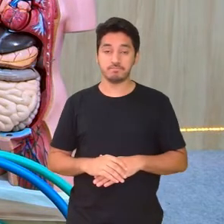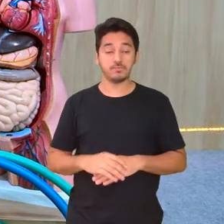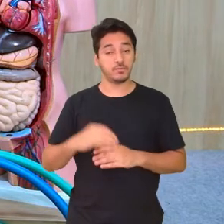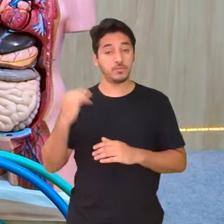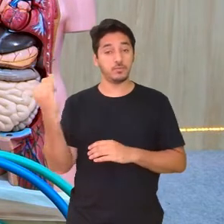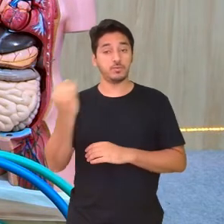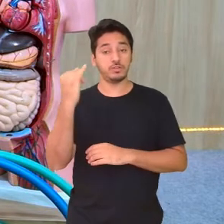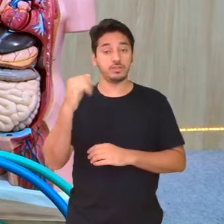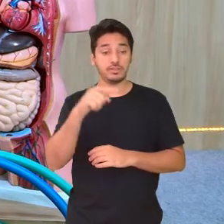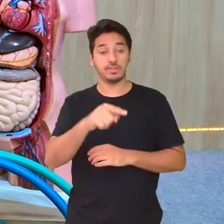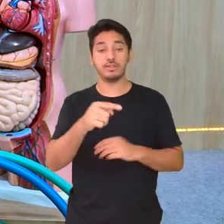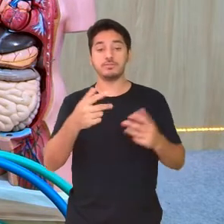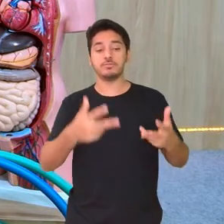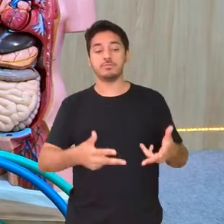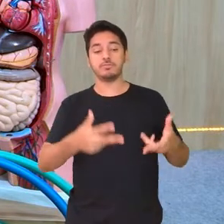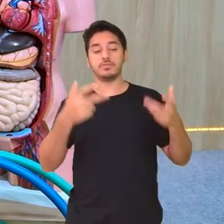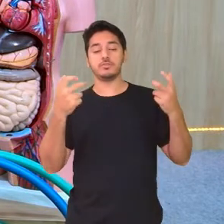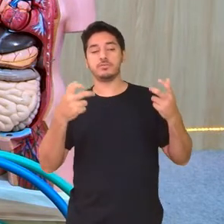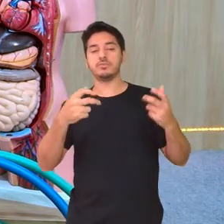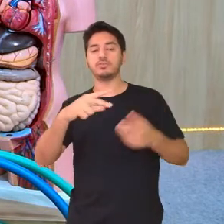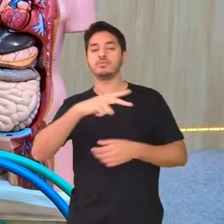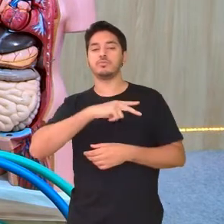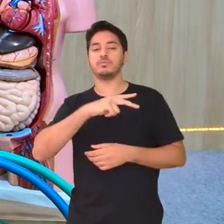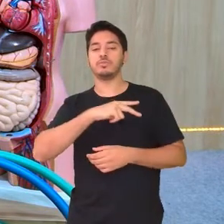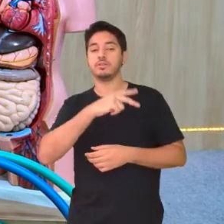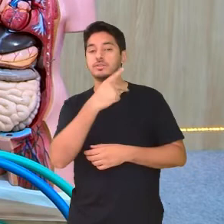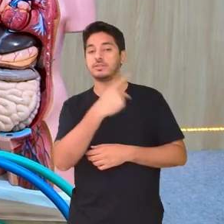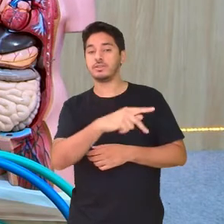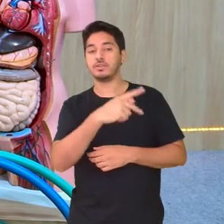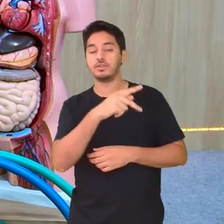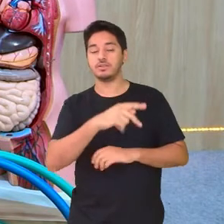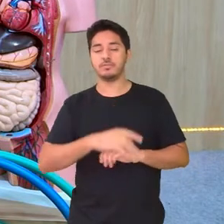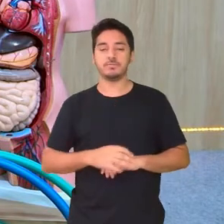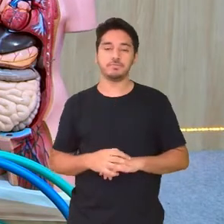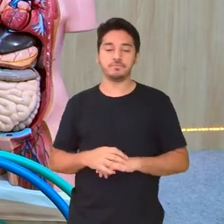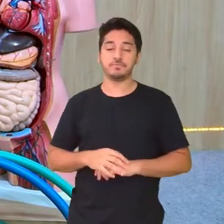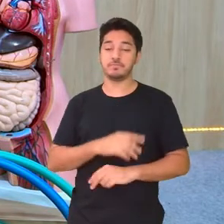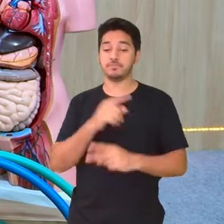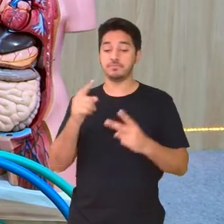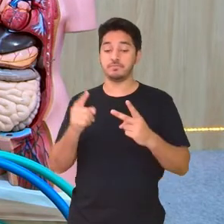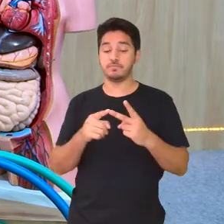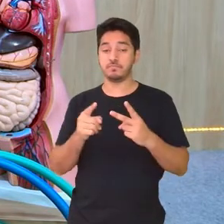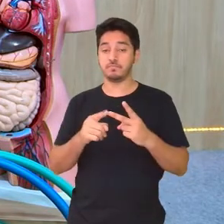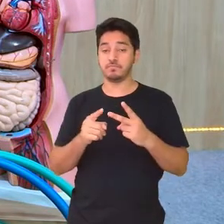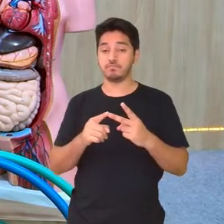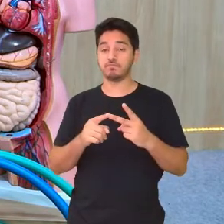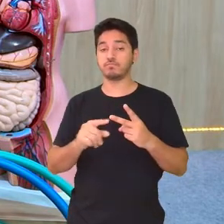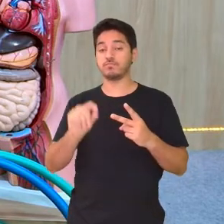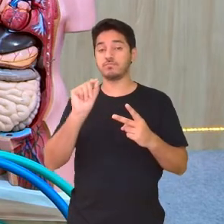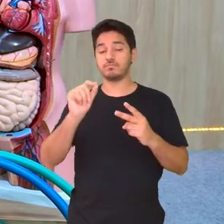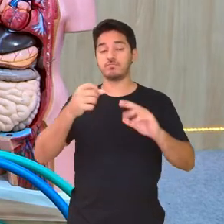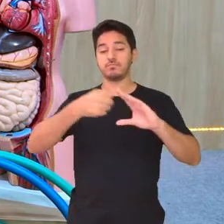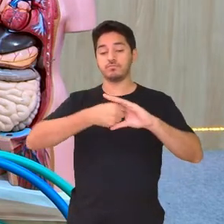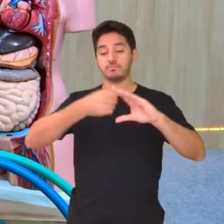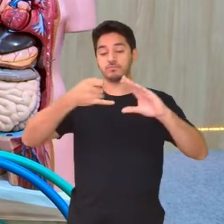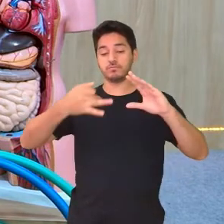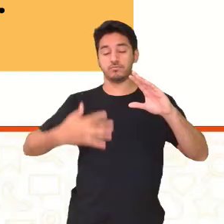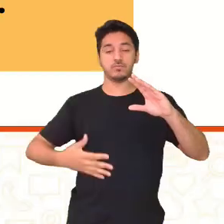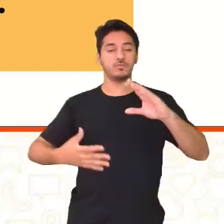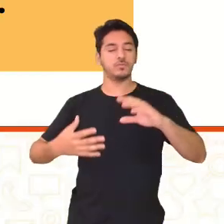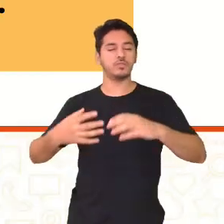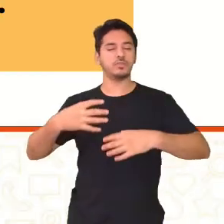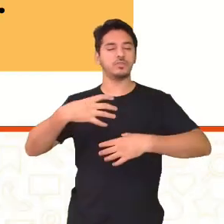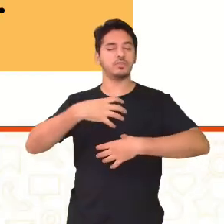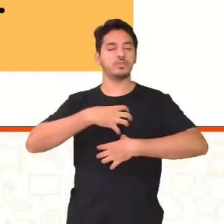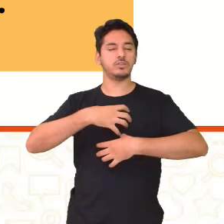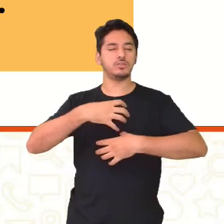seja percebido nas suas particularidades. Outro ponto também são as características